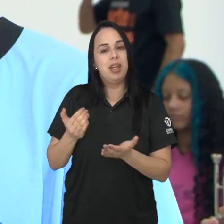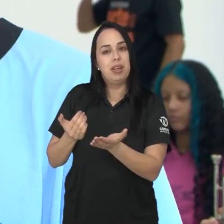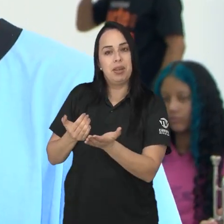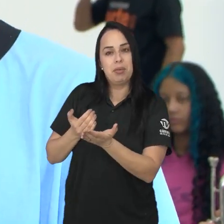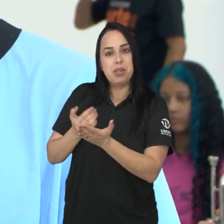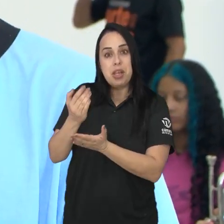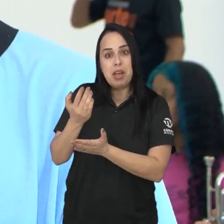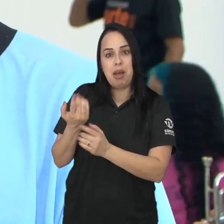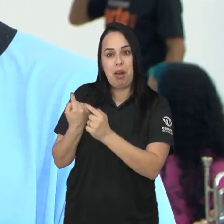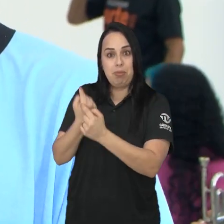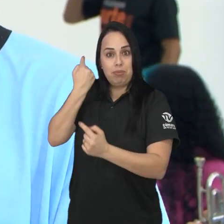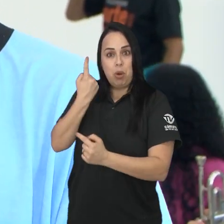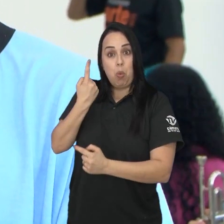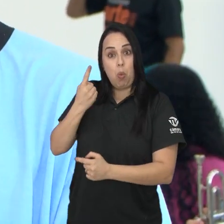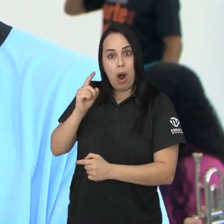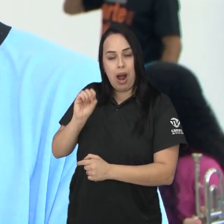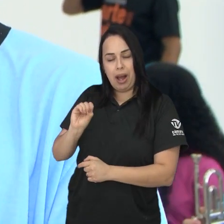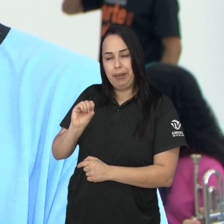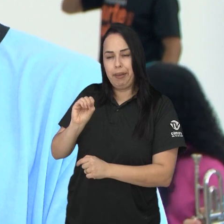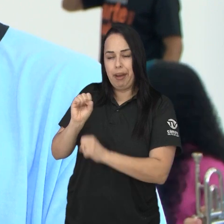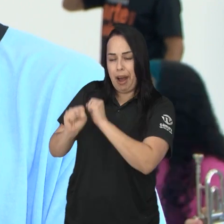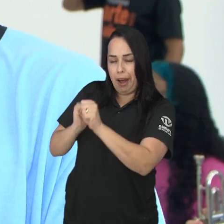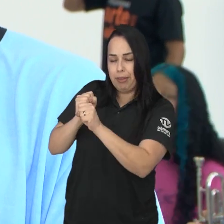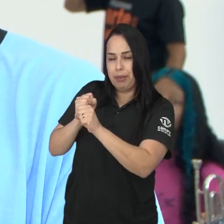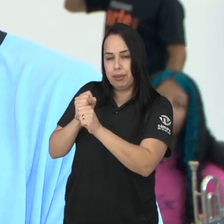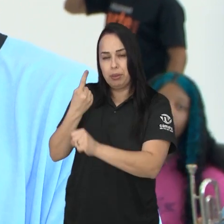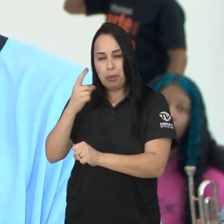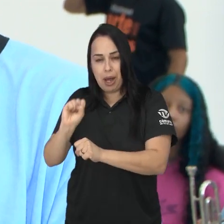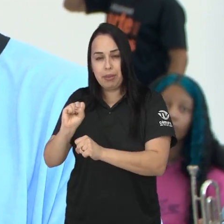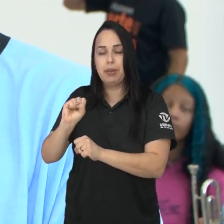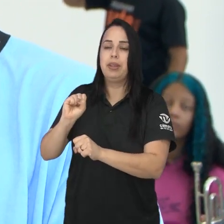Eu comecei há 1 ano e 1 mês.